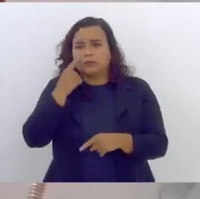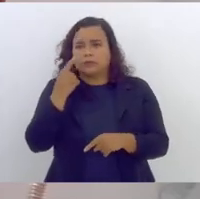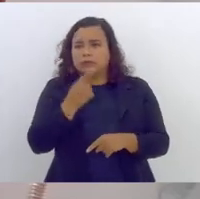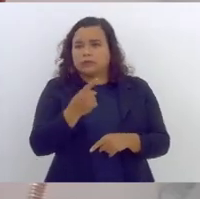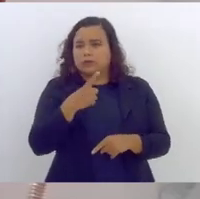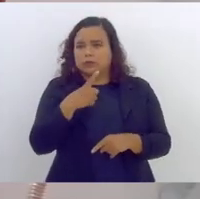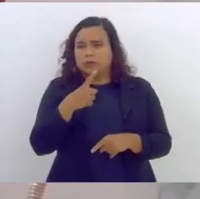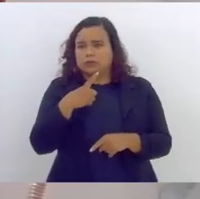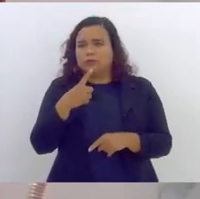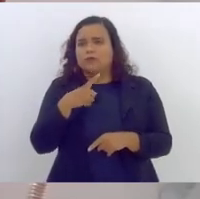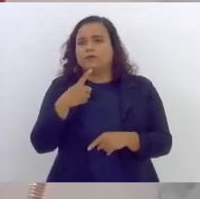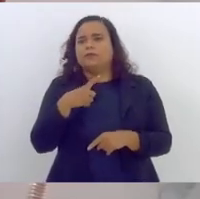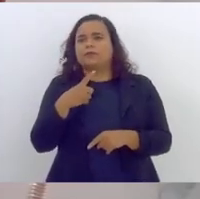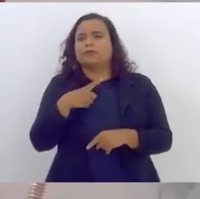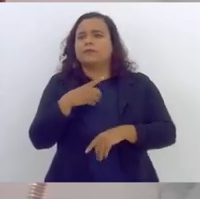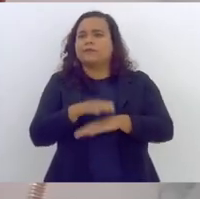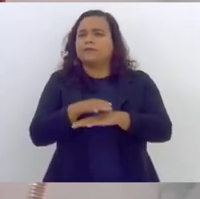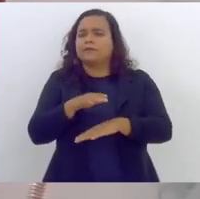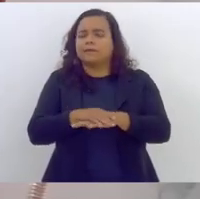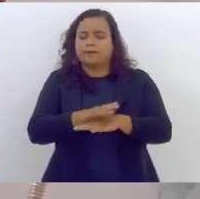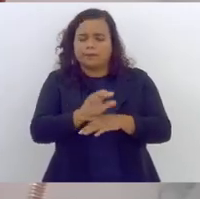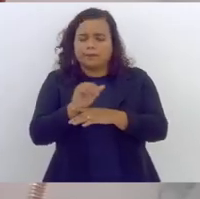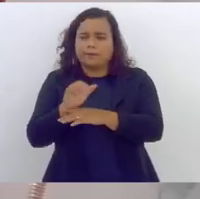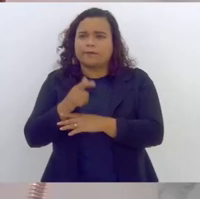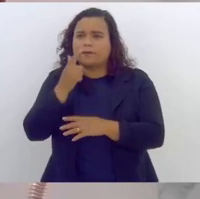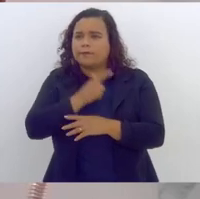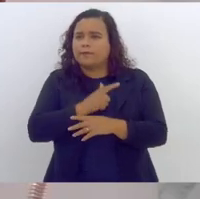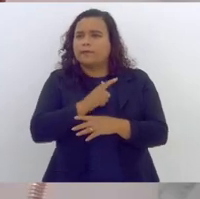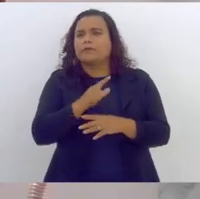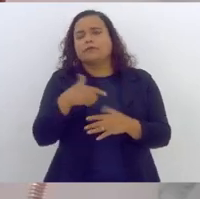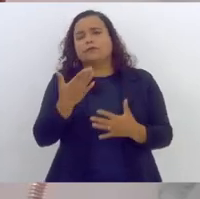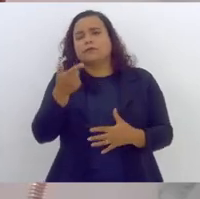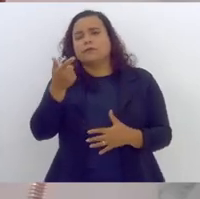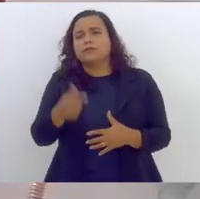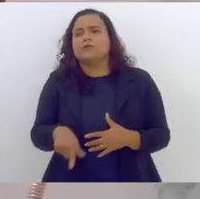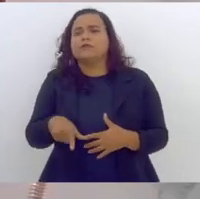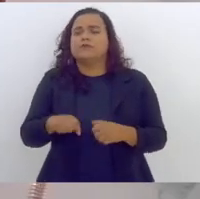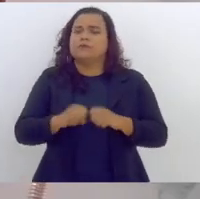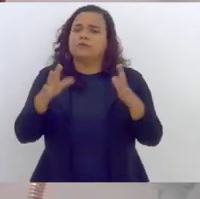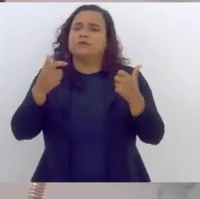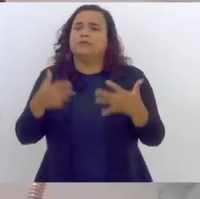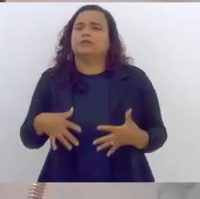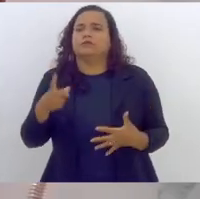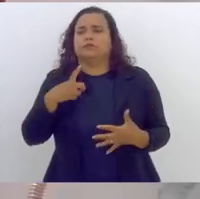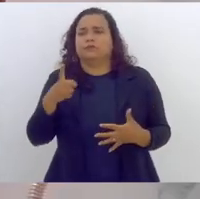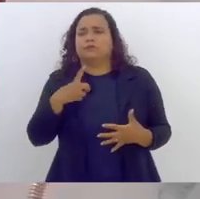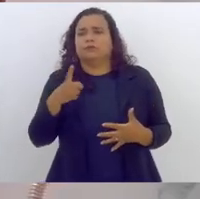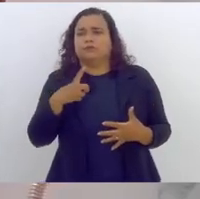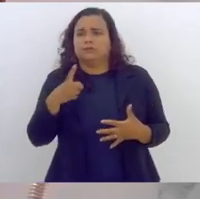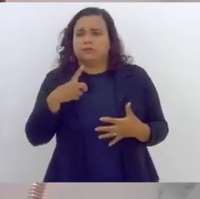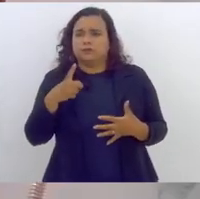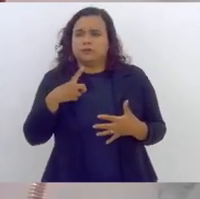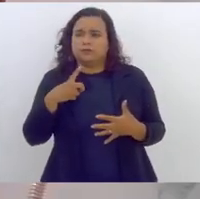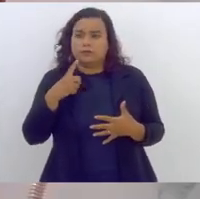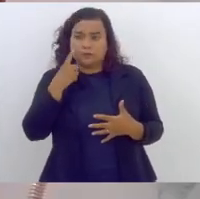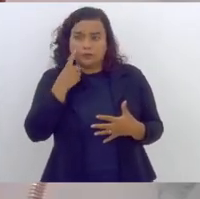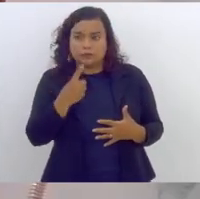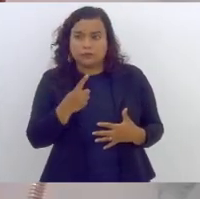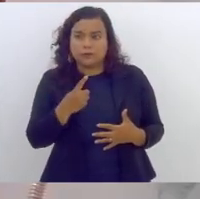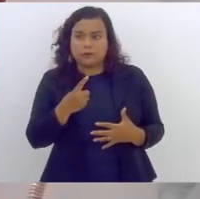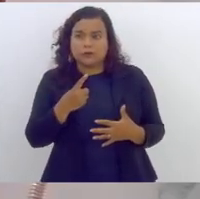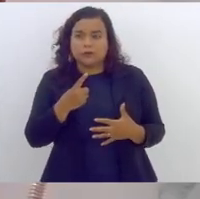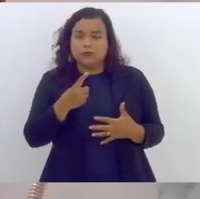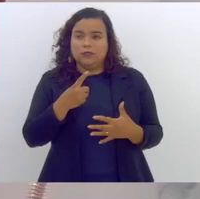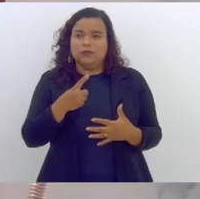aptos para serem chamados E mais uma vez tornando Claro realizar as etapas do concurso e realizar